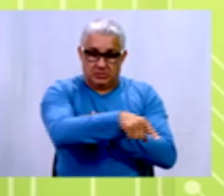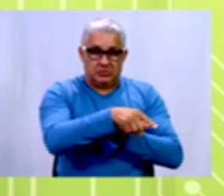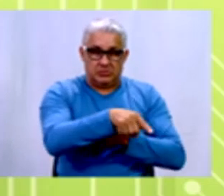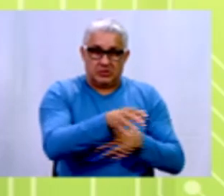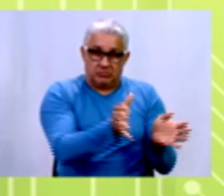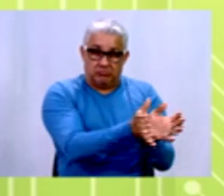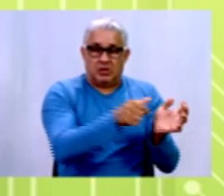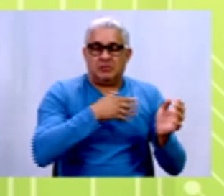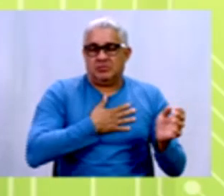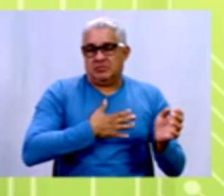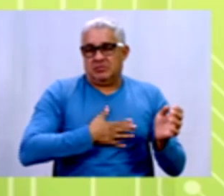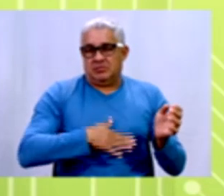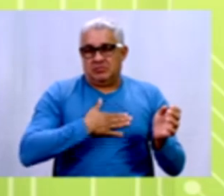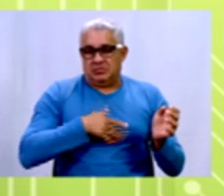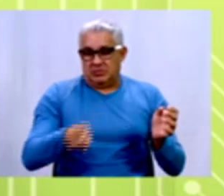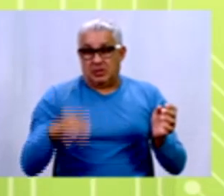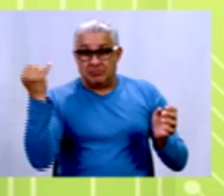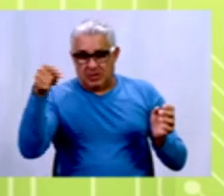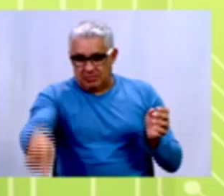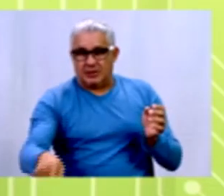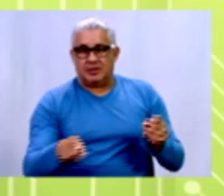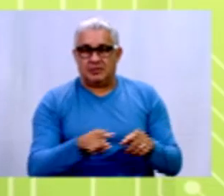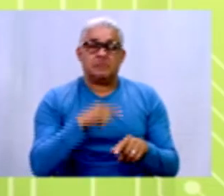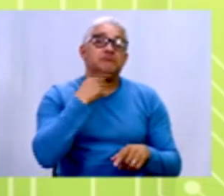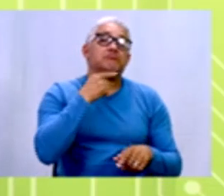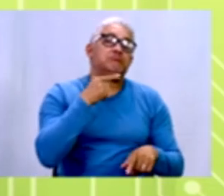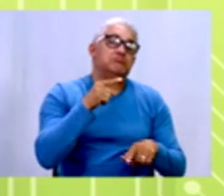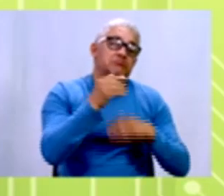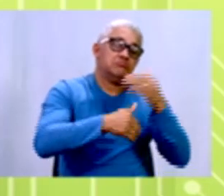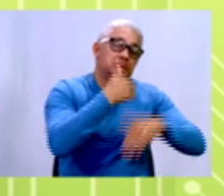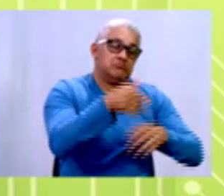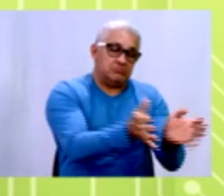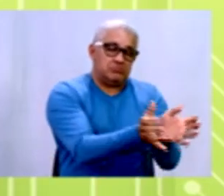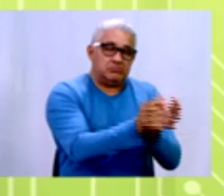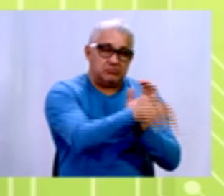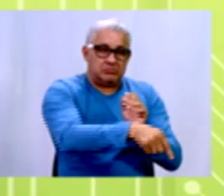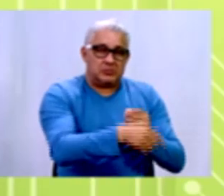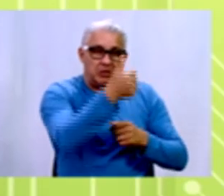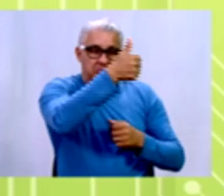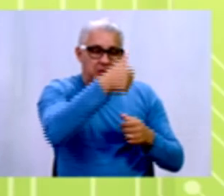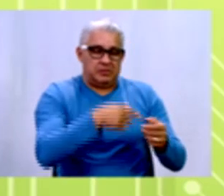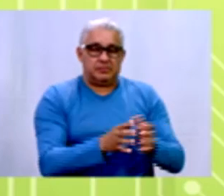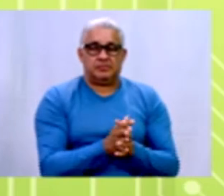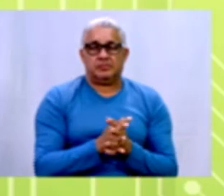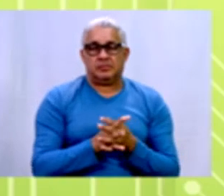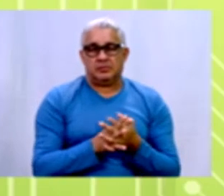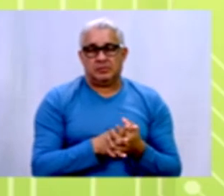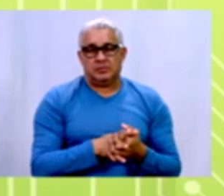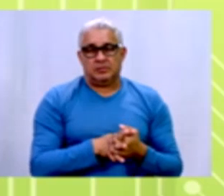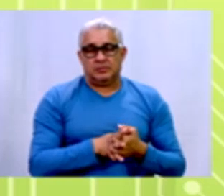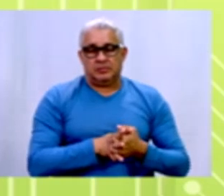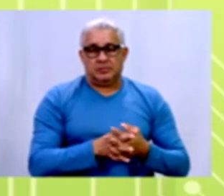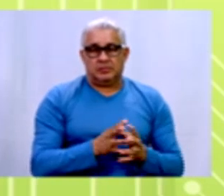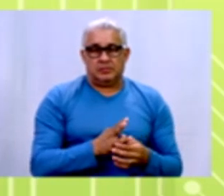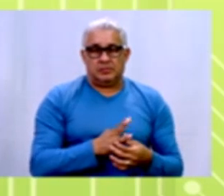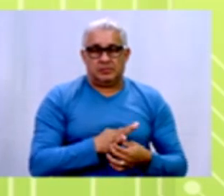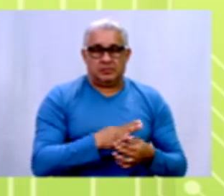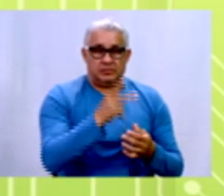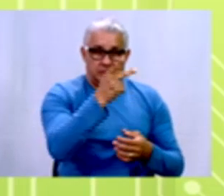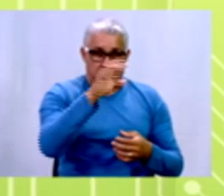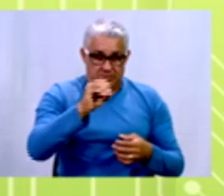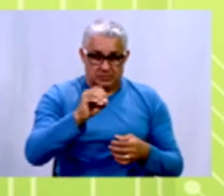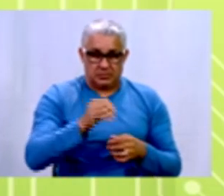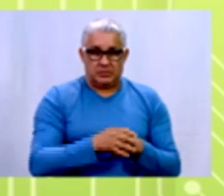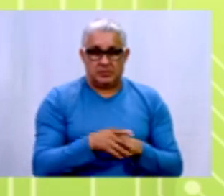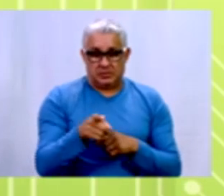né? Também dúvidas que vão surgir do time no primeiro momento, enquanto o PO é uma pessoa que